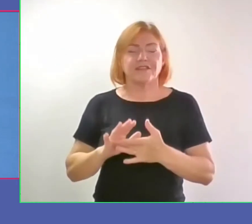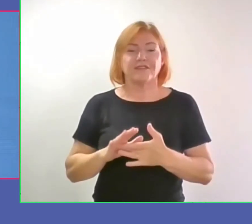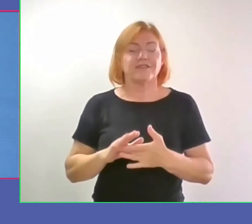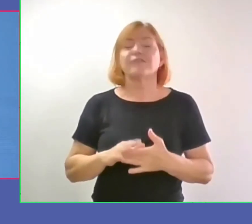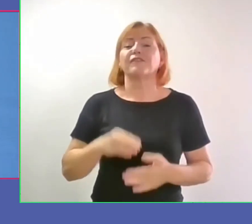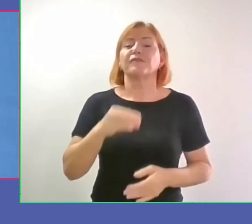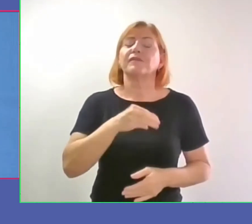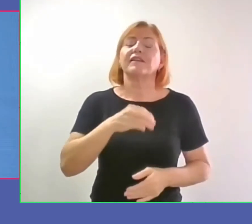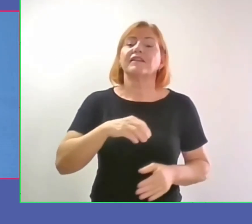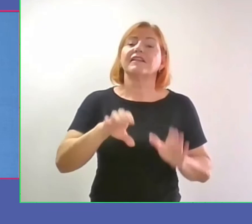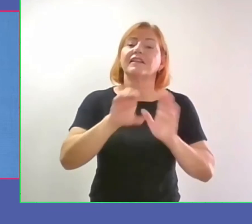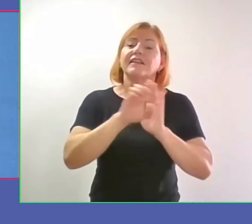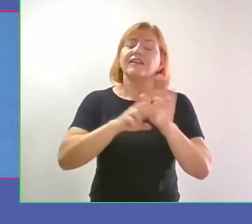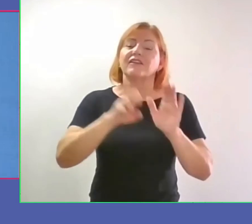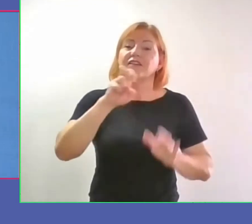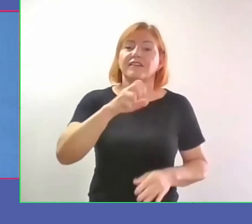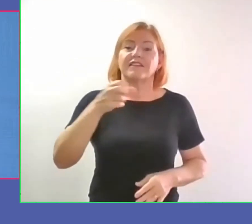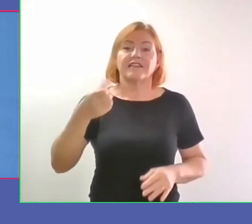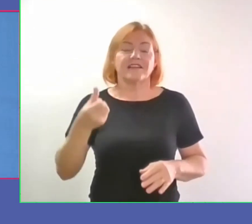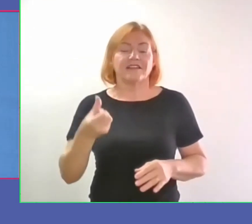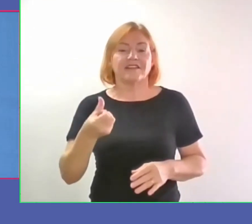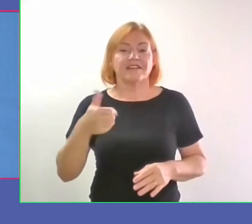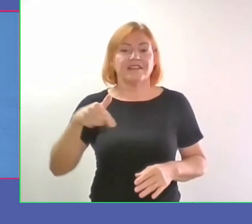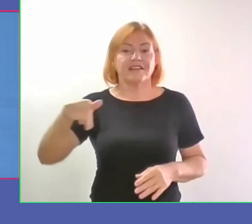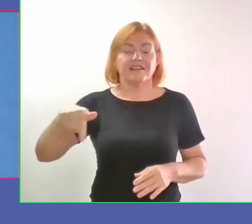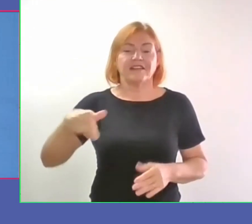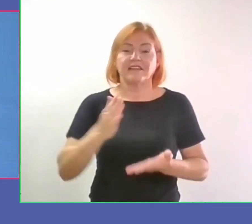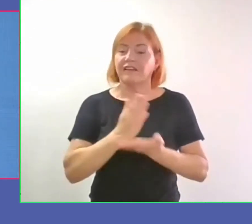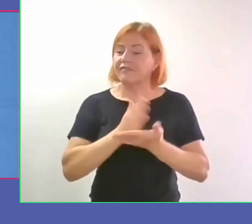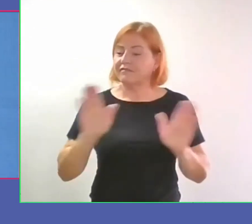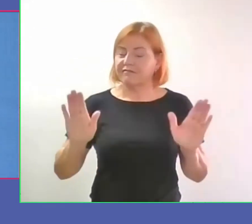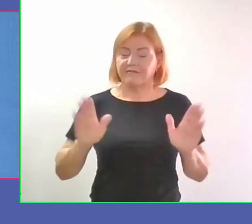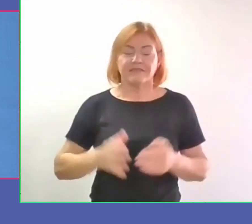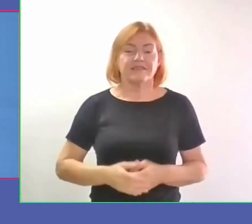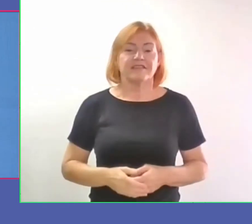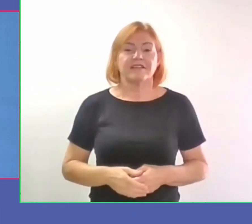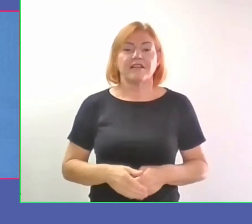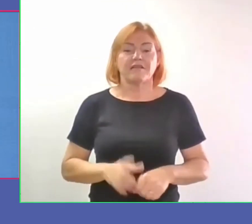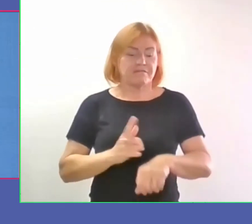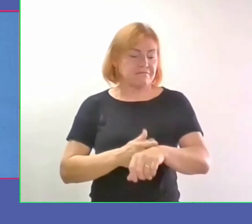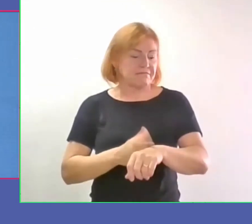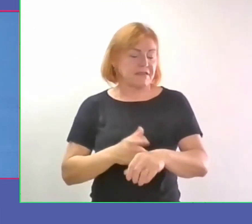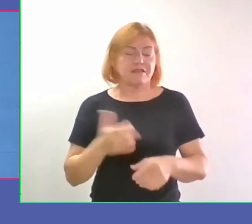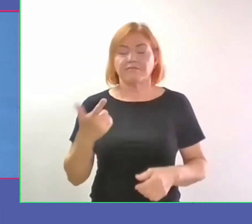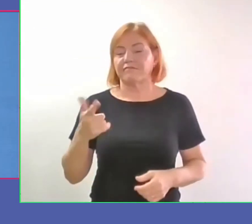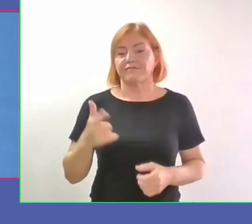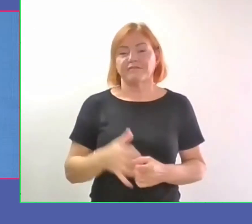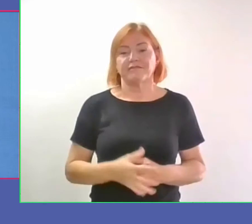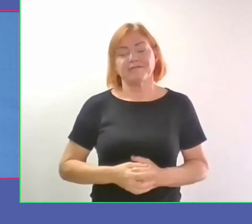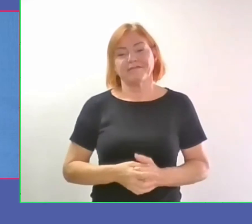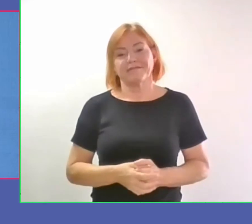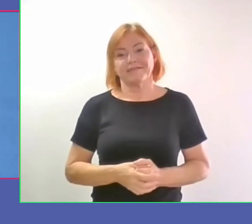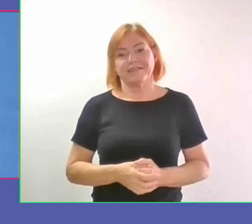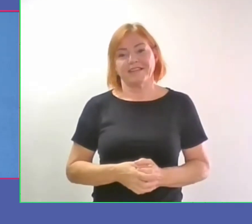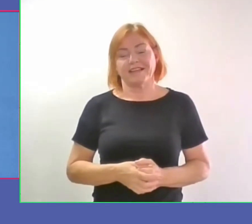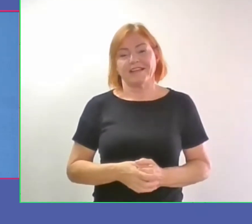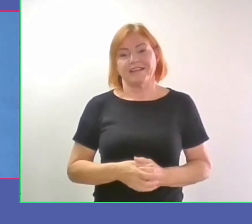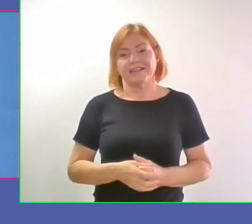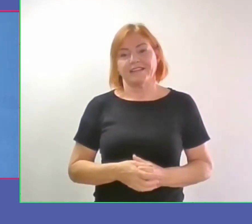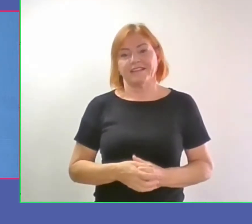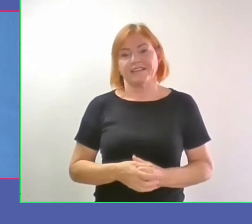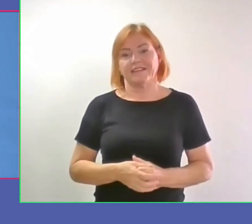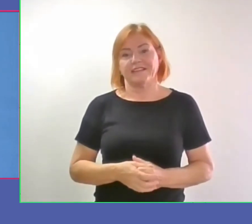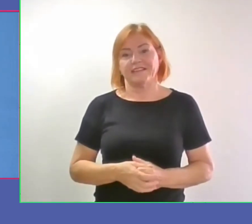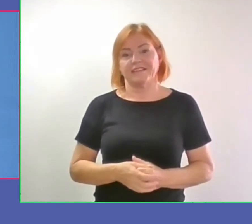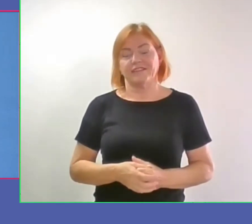não tenho tempo de falar, ficar muito tempo num lugar. E irmãos, Mateus 8